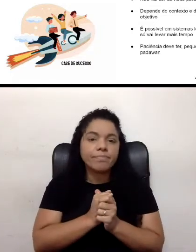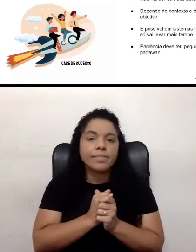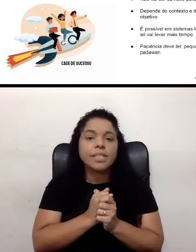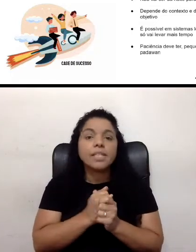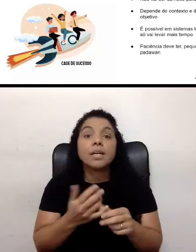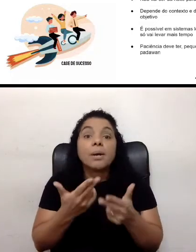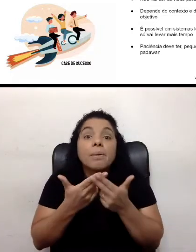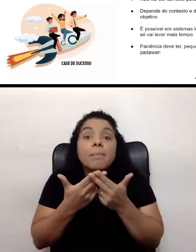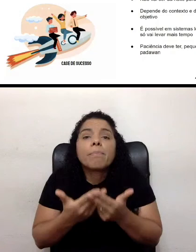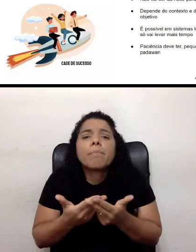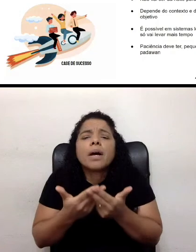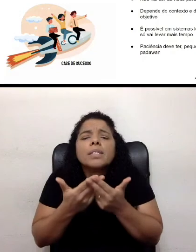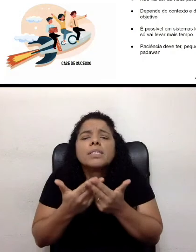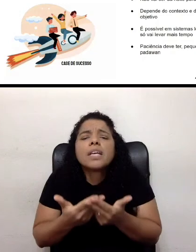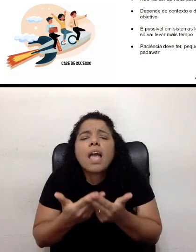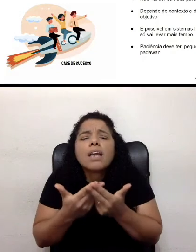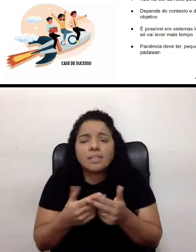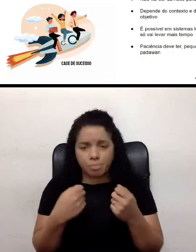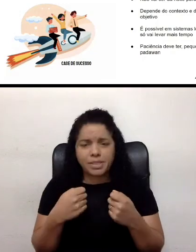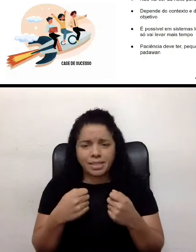deve ter, pequeno padawan.